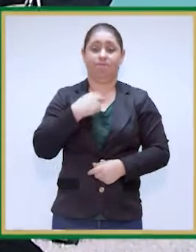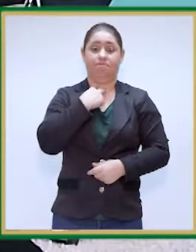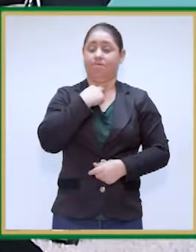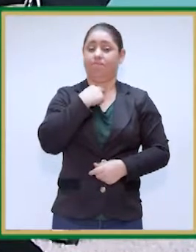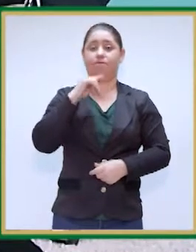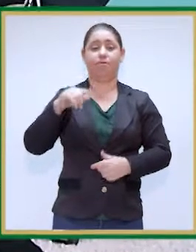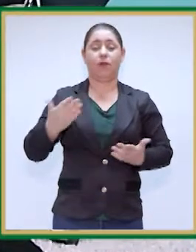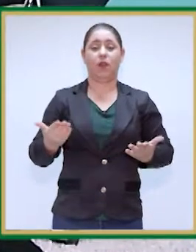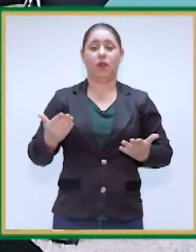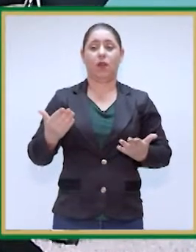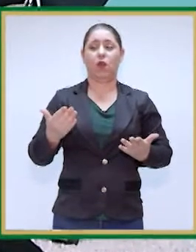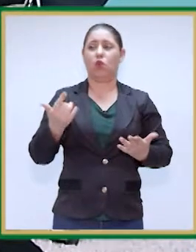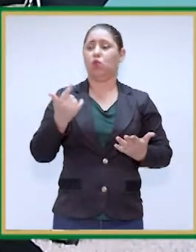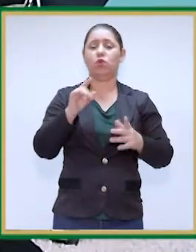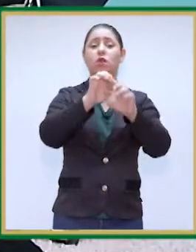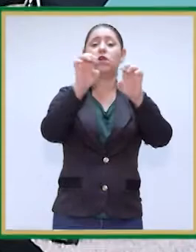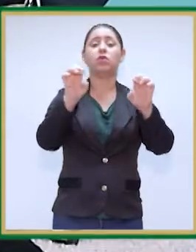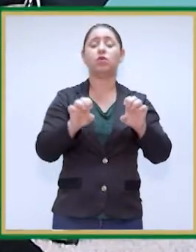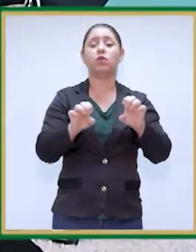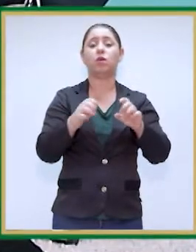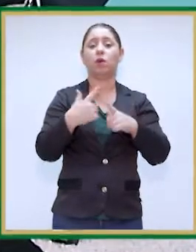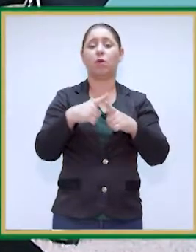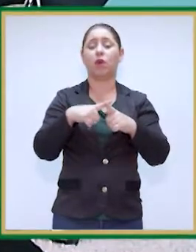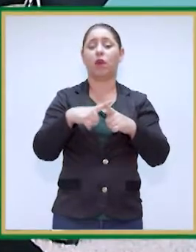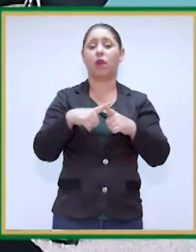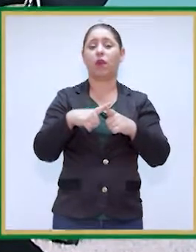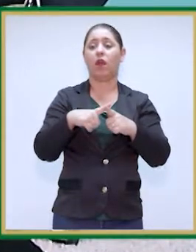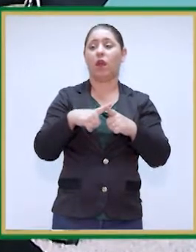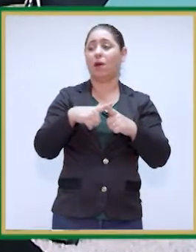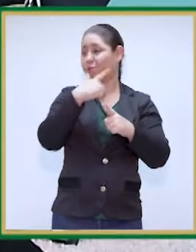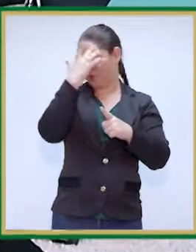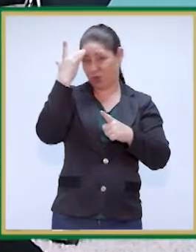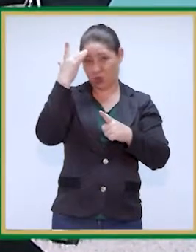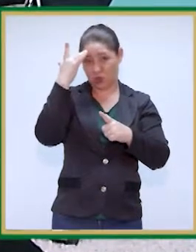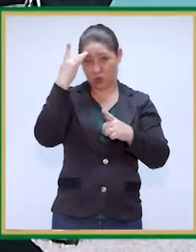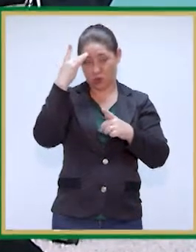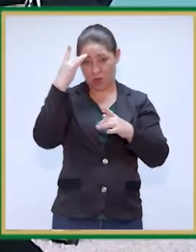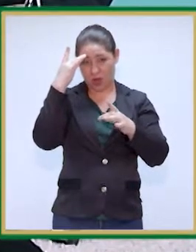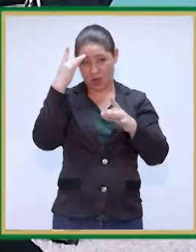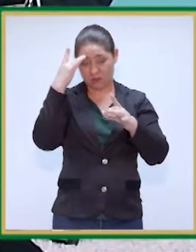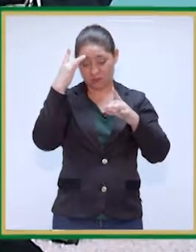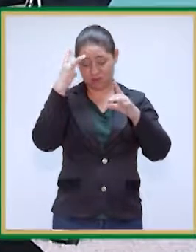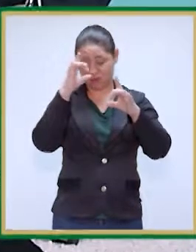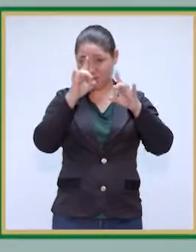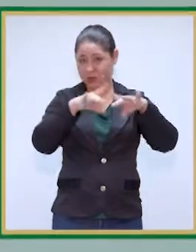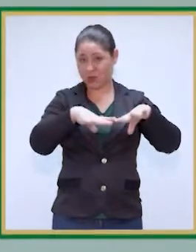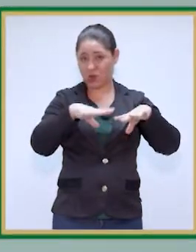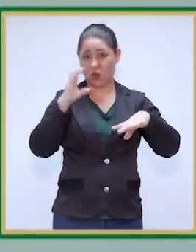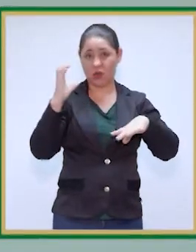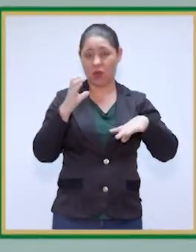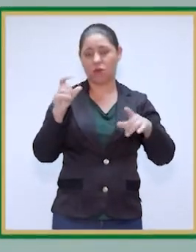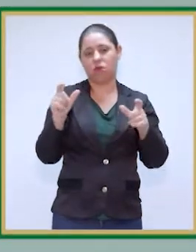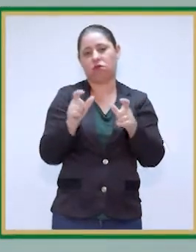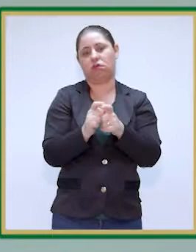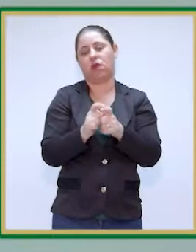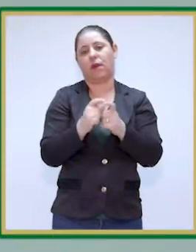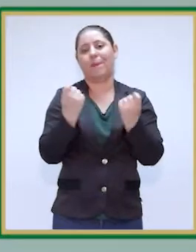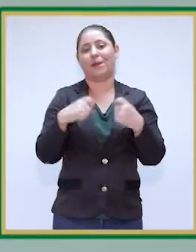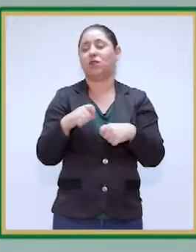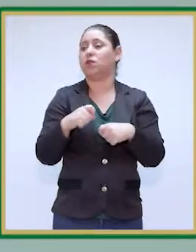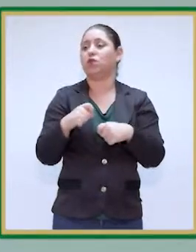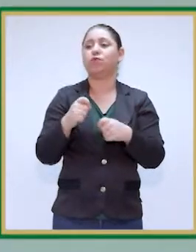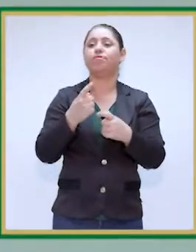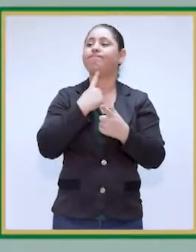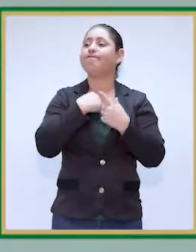Eu não posso não ter estrutura, sim, porque aí a chance dessa pessoa sair vai ser menor. Porque eu preciso de algo, né? Para qualquer